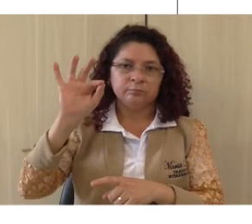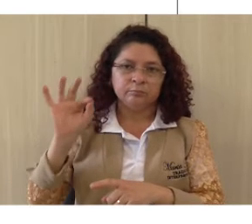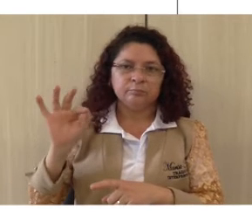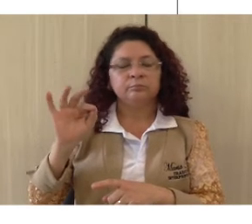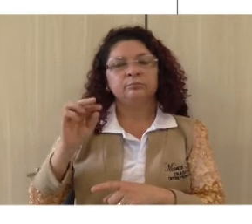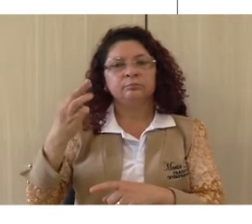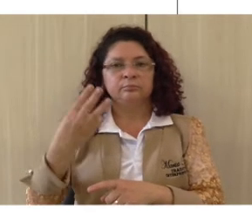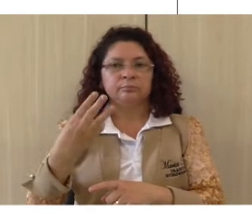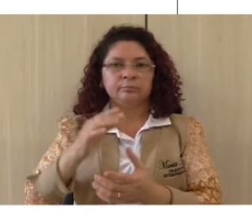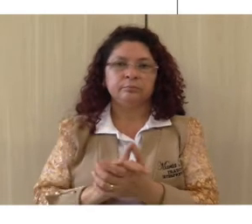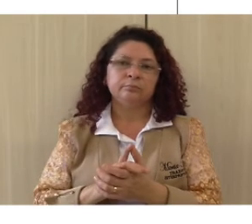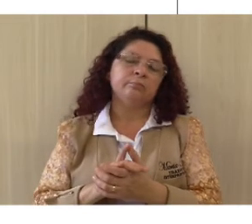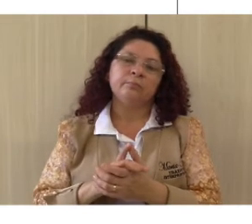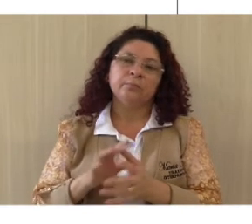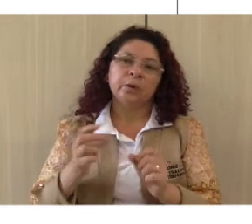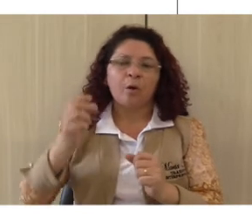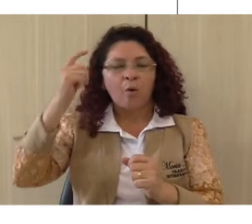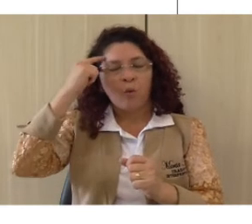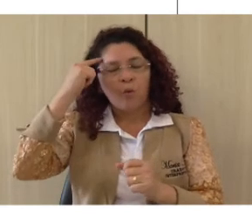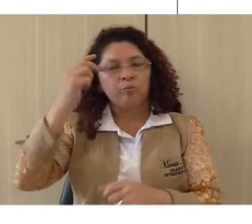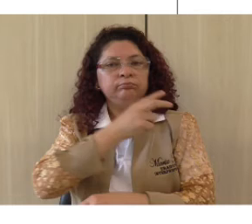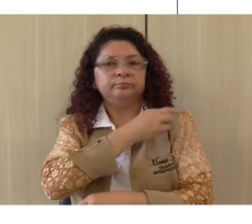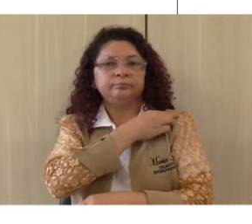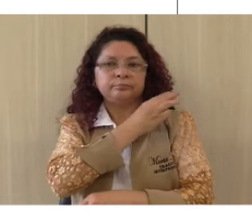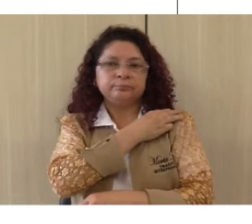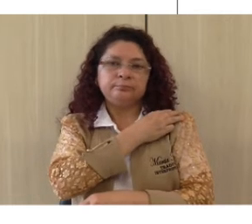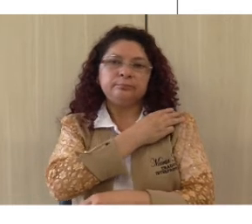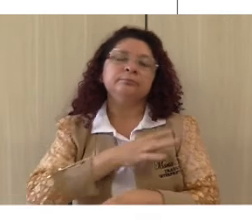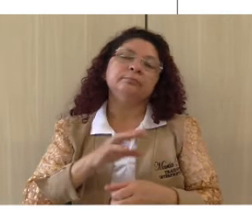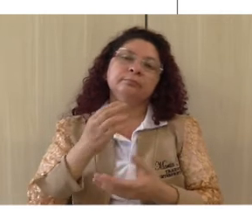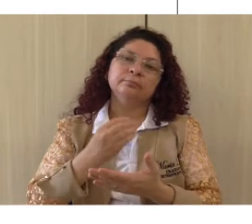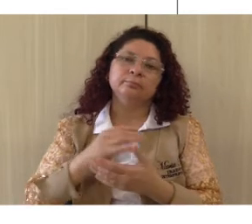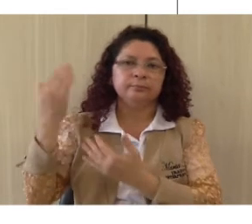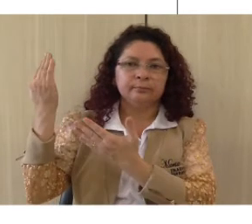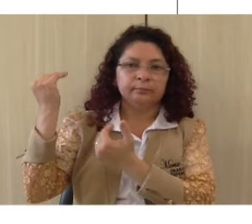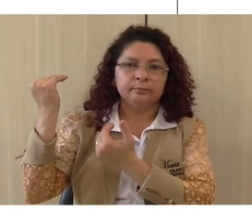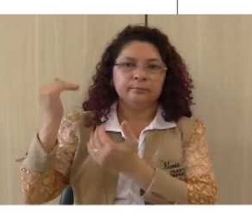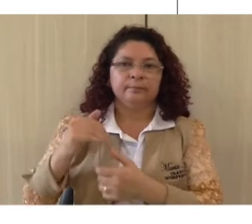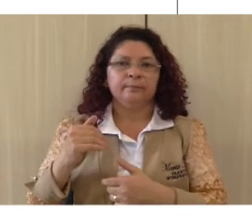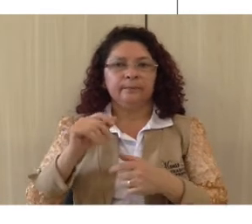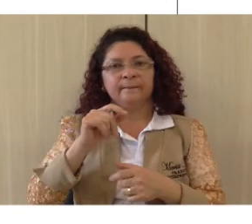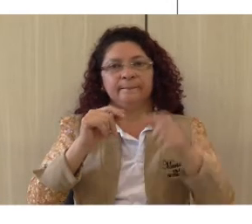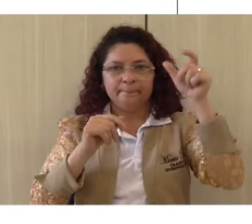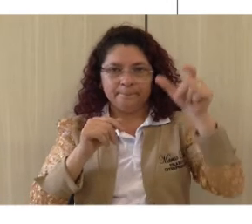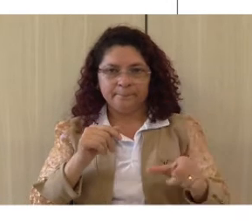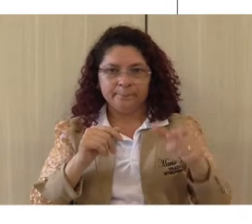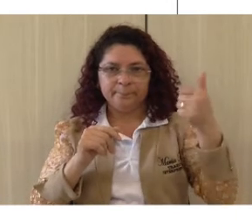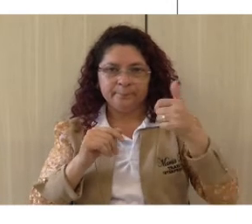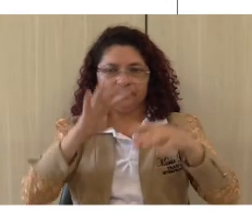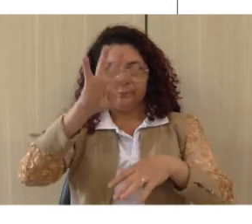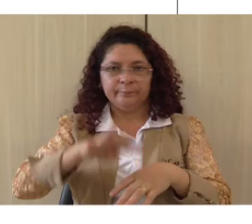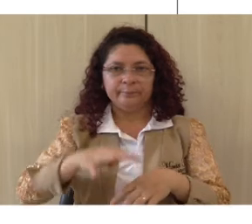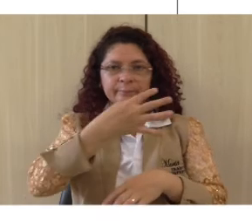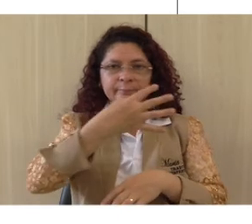da coluna, cálculo para candidatos do ensino médio na modalidade EJA. Primeira coluna,